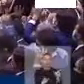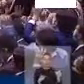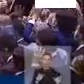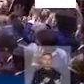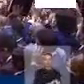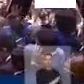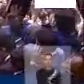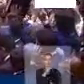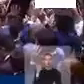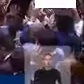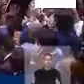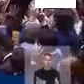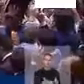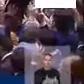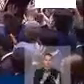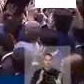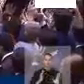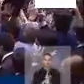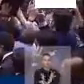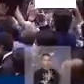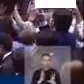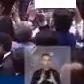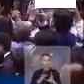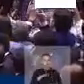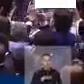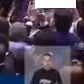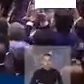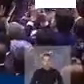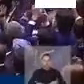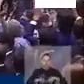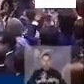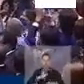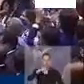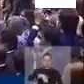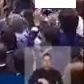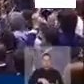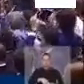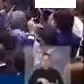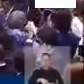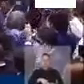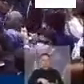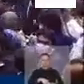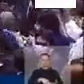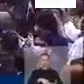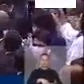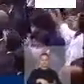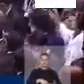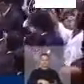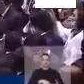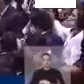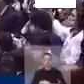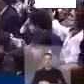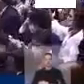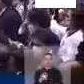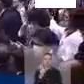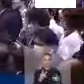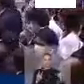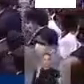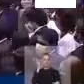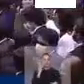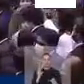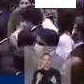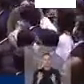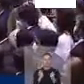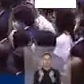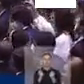todos aglomerados no meio do plenário Ulisses Guimarães. Os que estavam torcendo pelo deputado Arthur